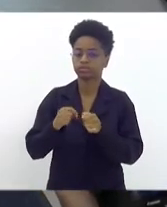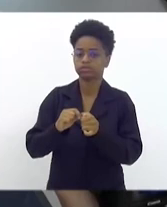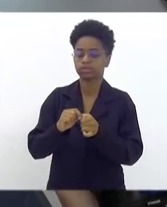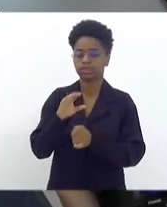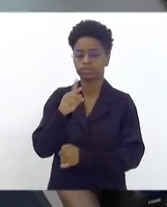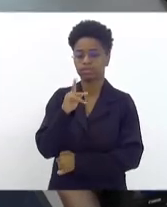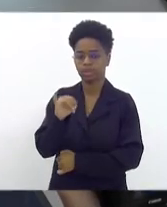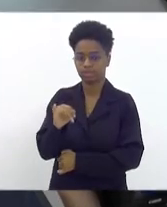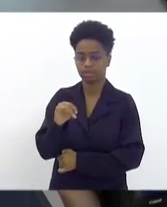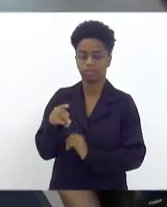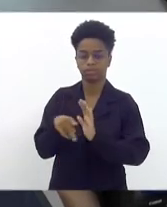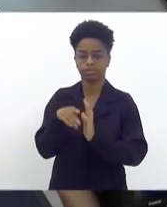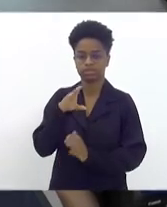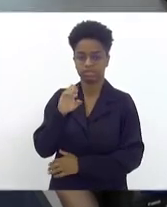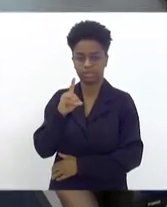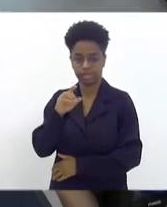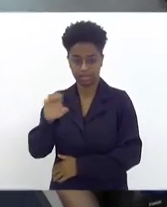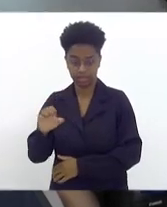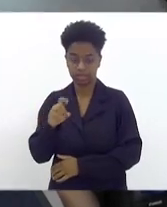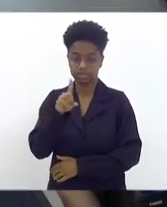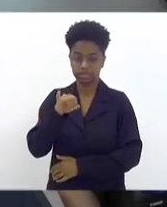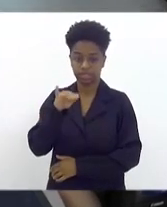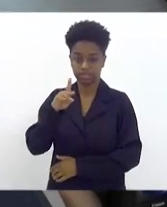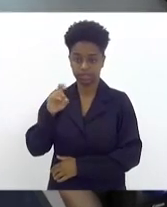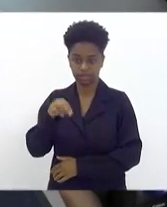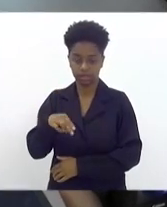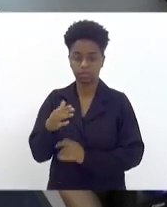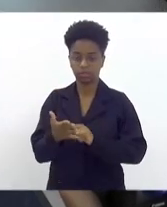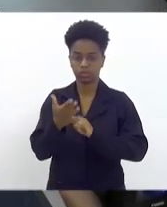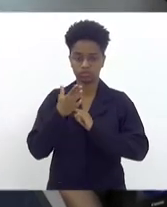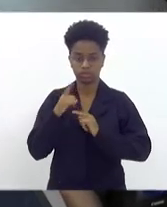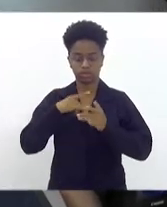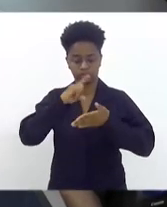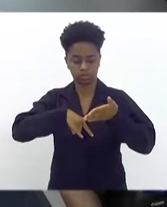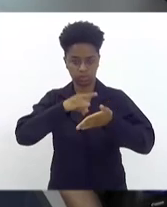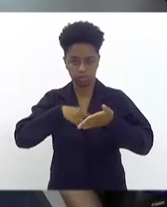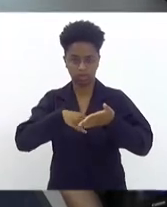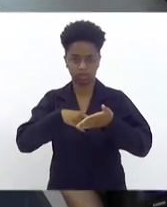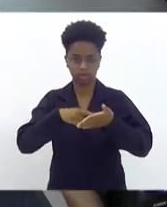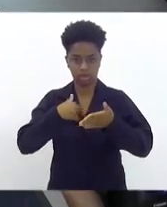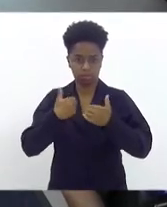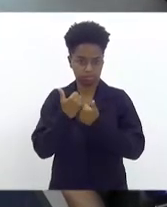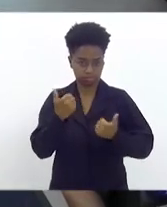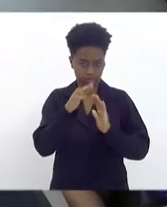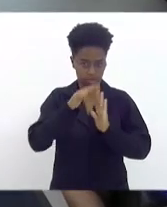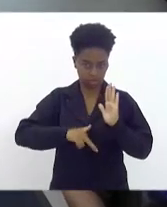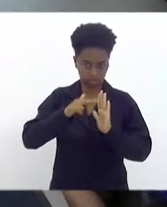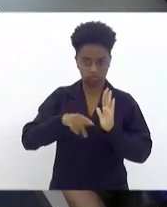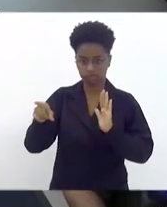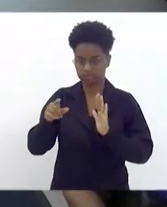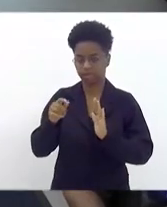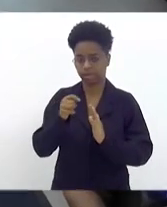deputada Zeidan me deu a subrelatoria com relação ao TOI, que é o termo de ocorrência de irregularidade. Eu fui subrelator. Eu estava na CPI. O senhor estava